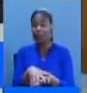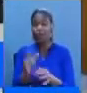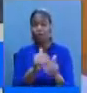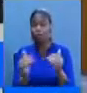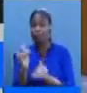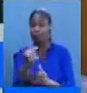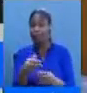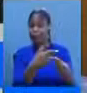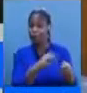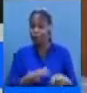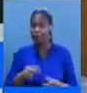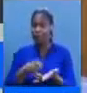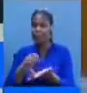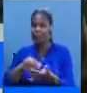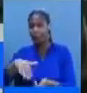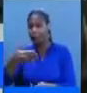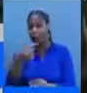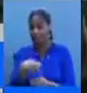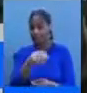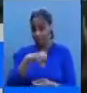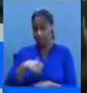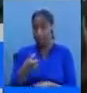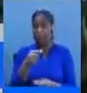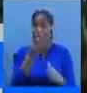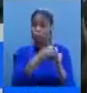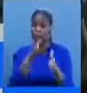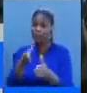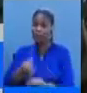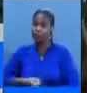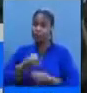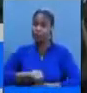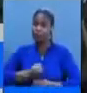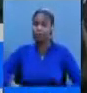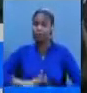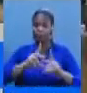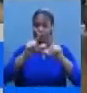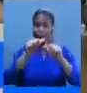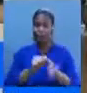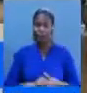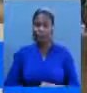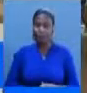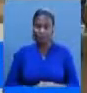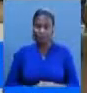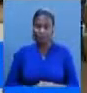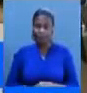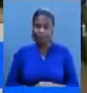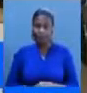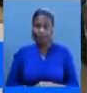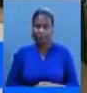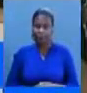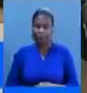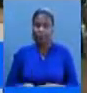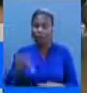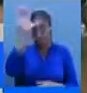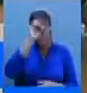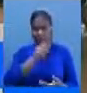transversal às necessidades e prioridades do país no seu processo sustentável de desenvolvimento. O Governo é, de